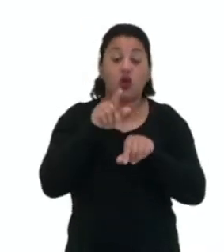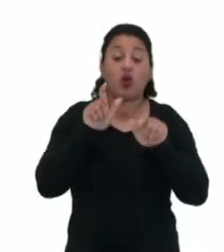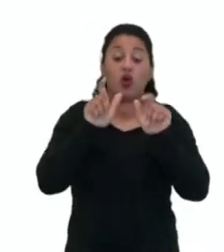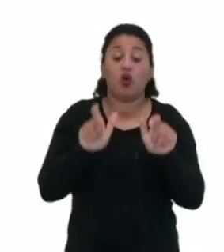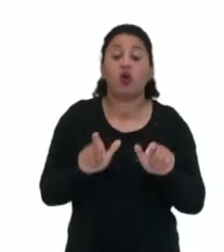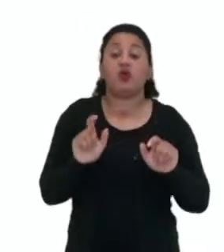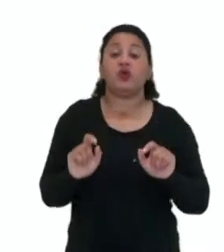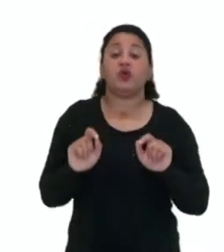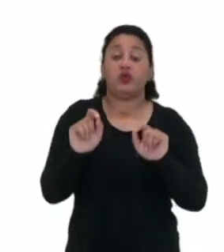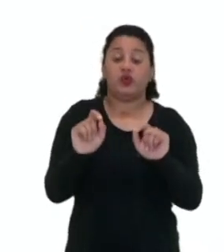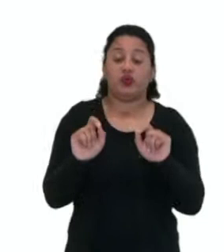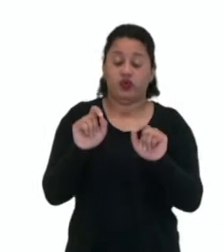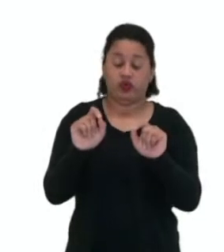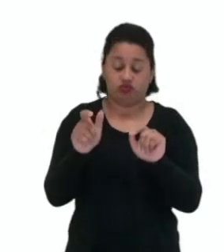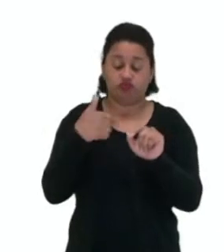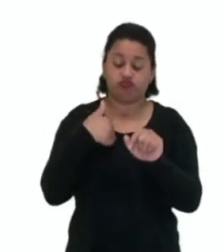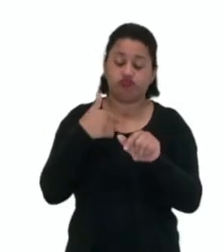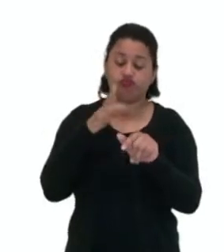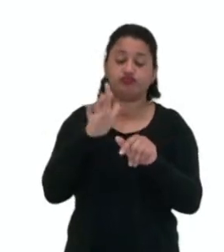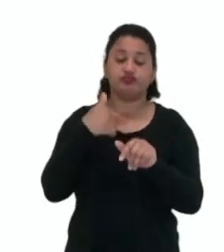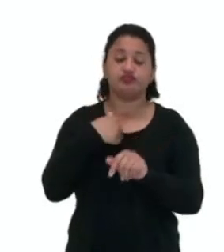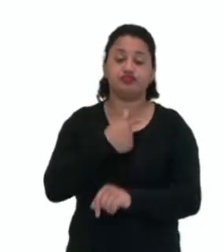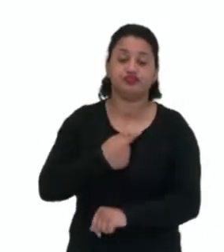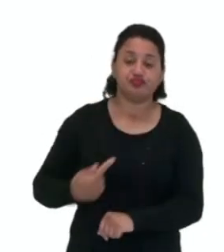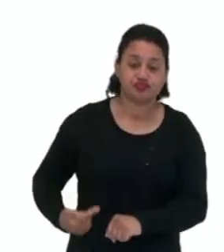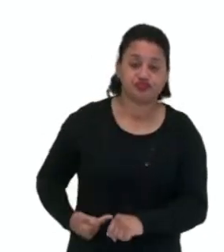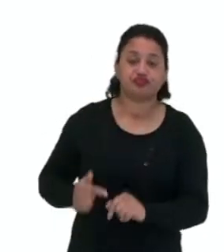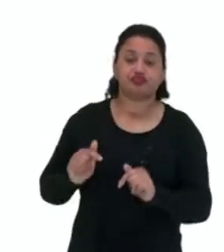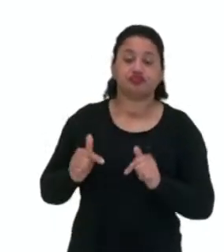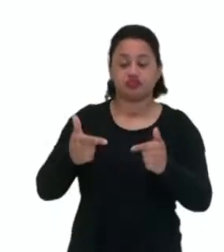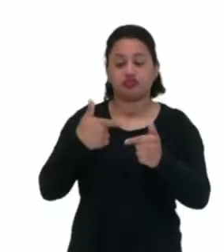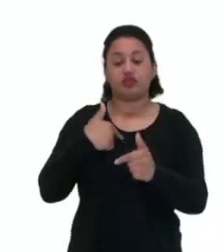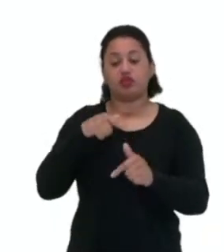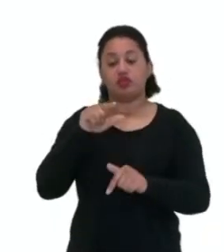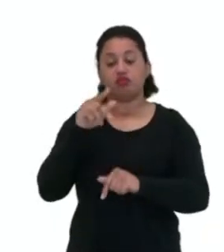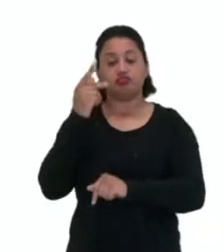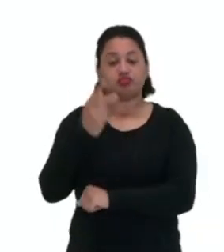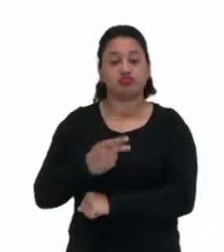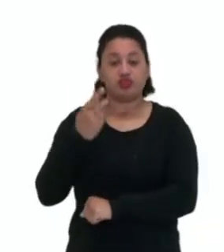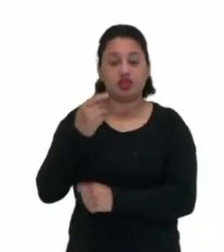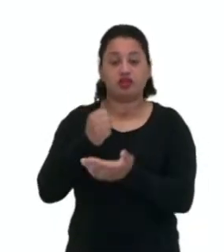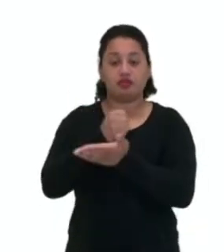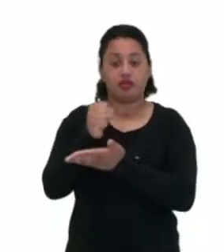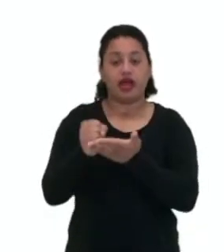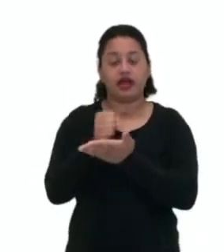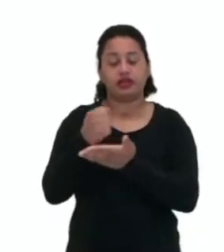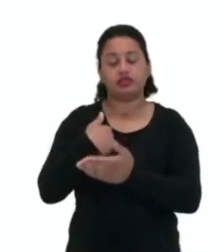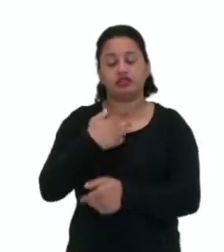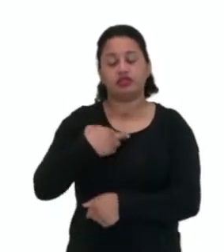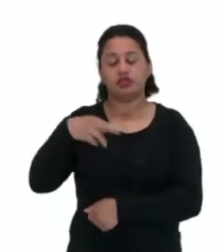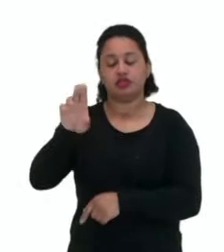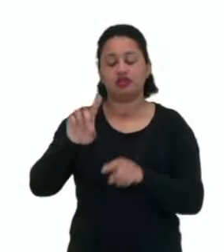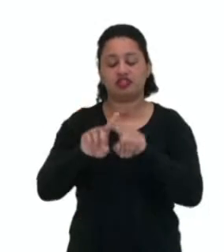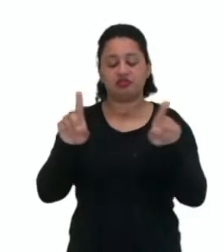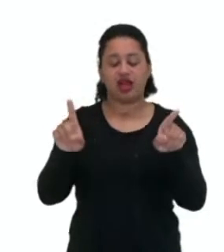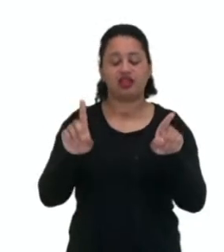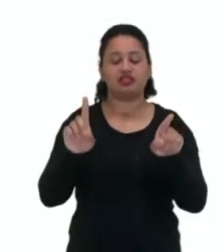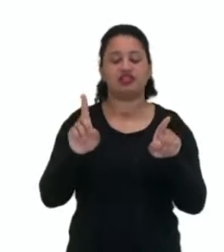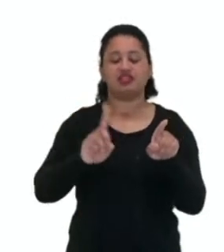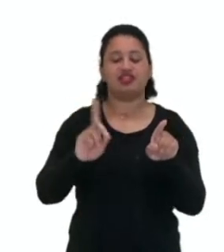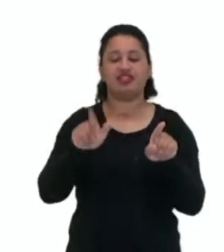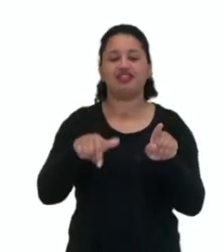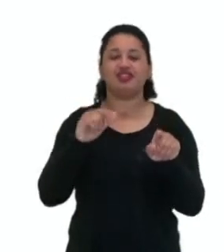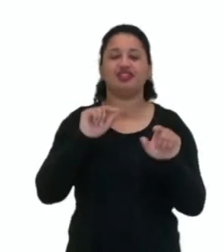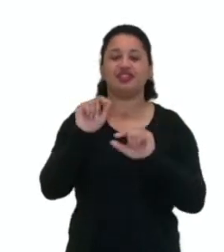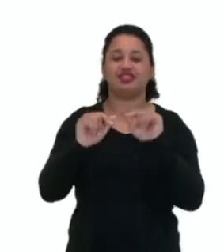Estado ele pauta suas decisões políticas, as suas leis em preceitos religiosos, mas eles não partilham dessa